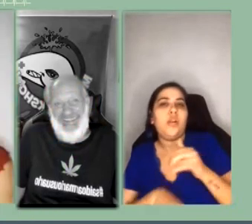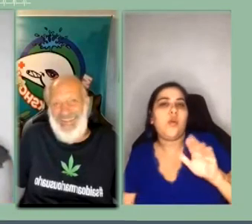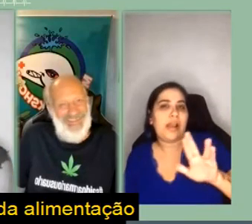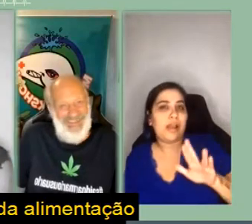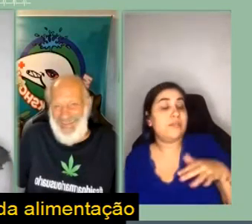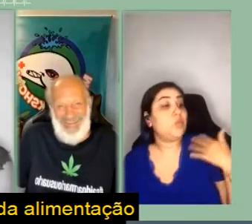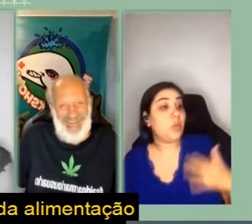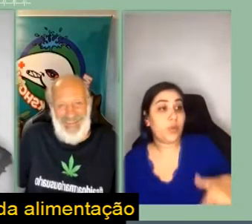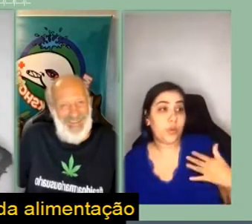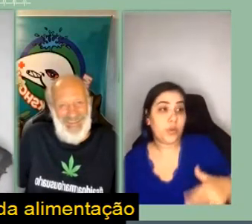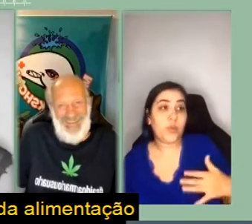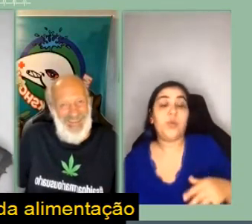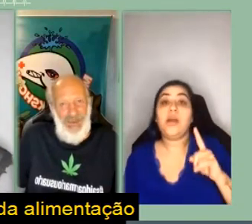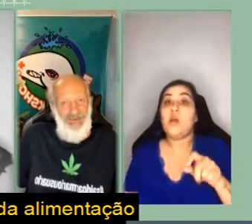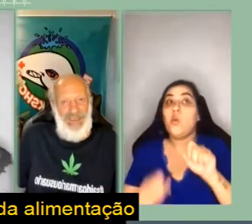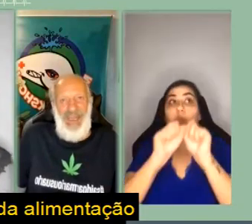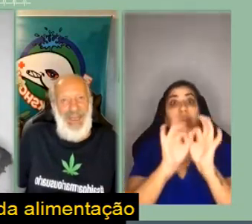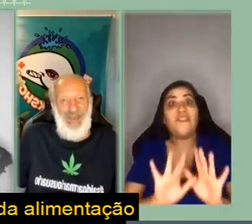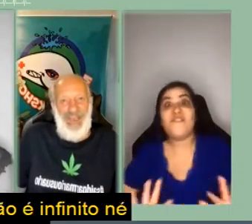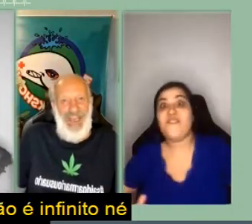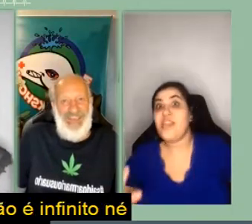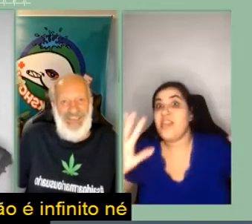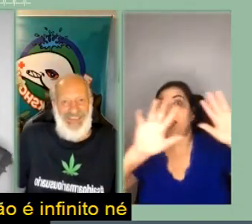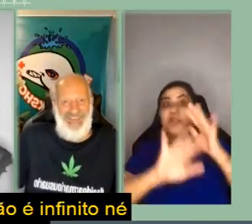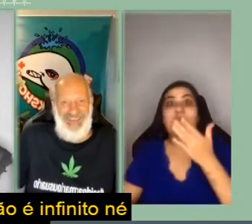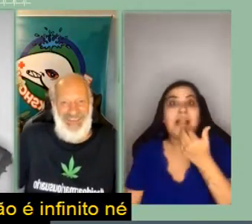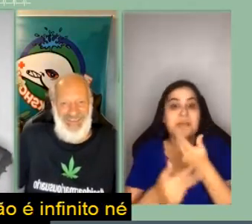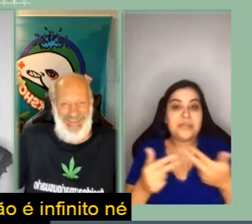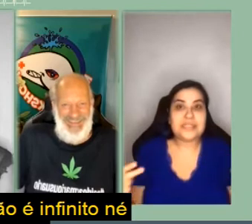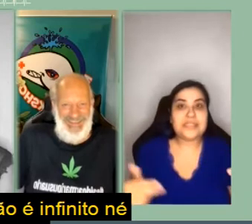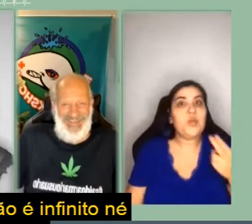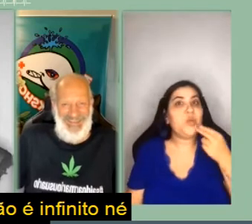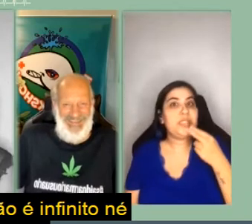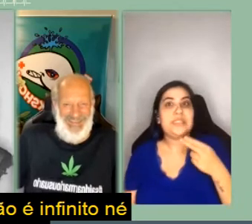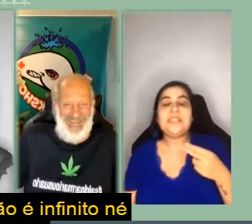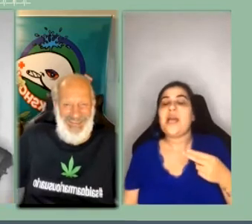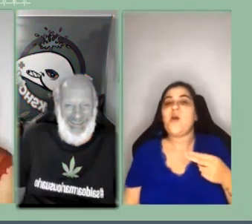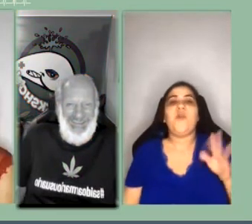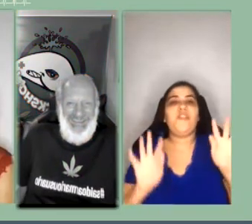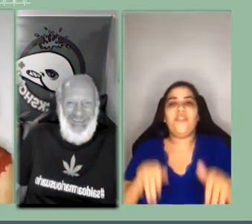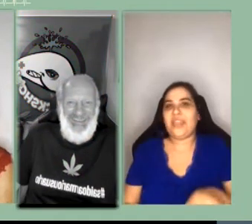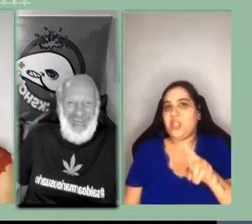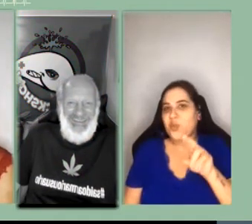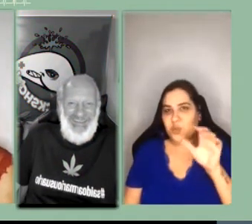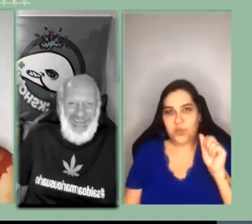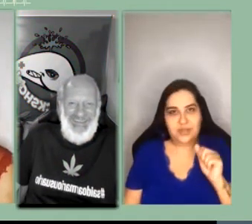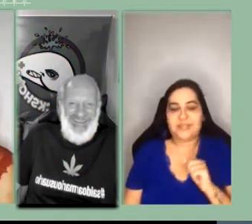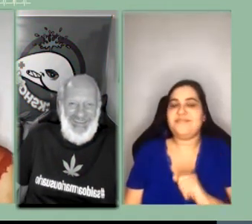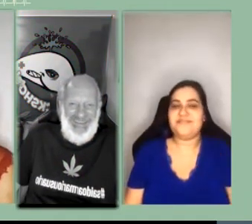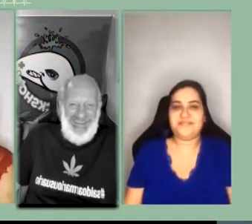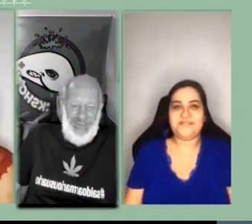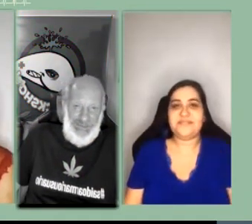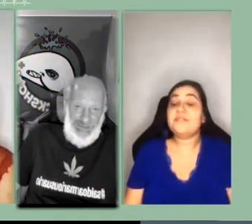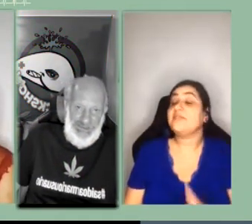Olha! O universo da alimentação e da nutrição é infinito, né? Mas você não sabe, assim, existem